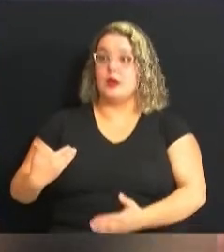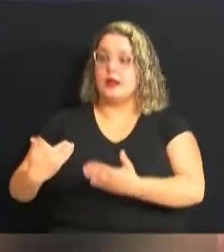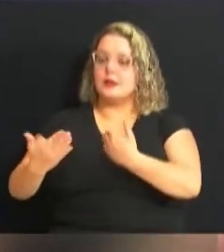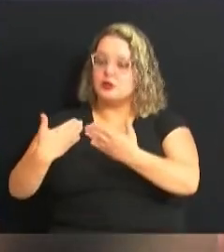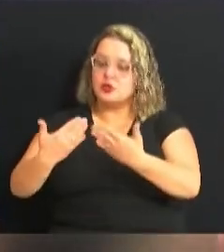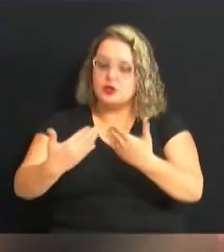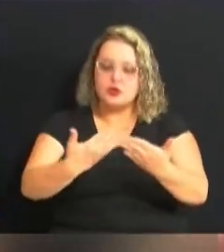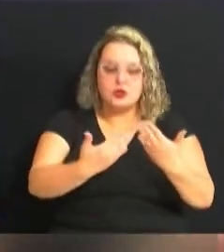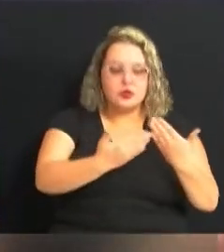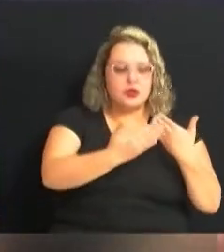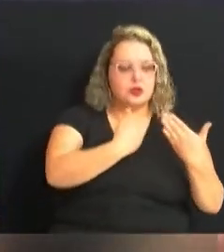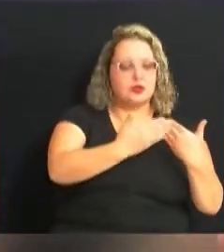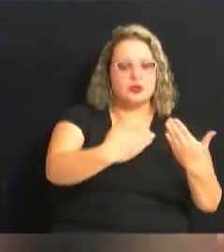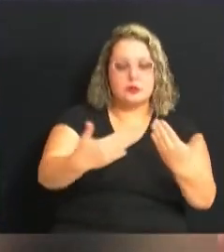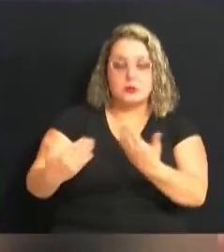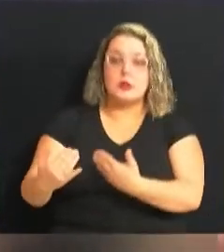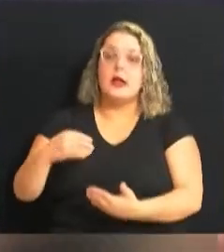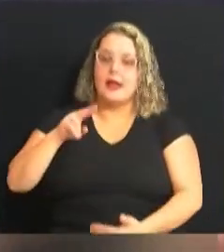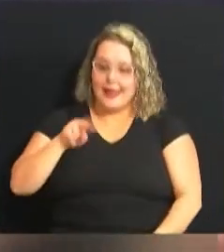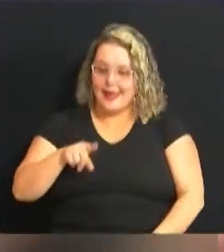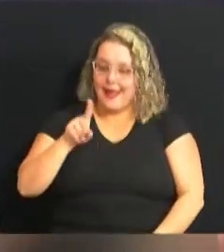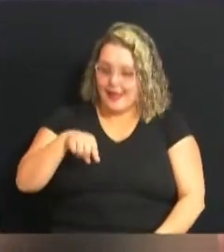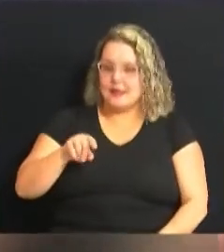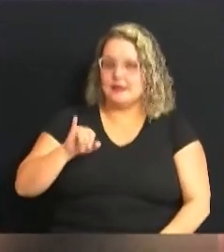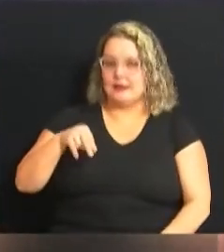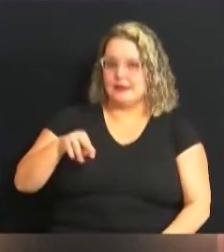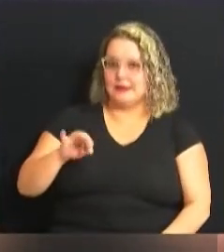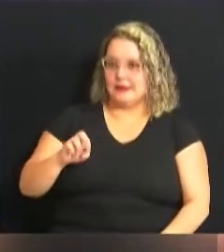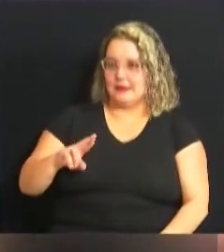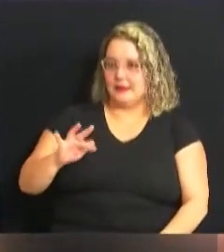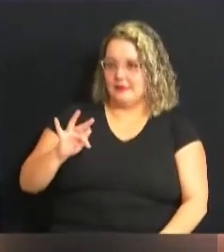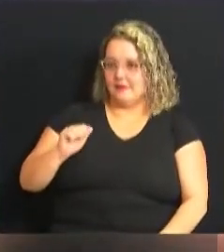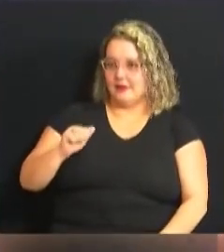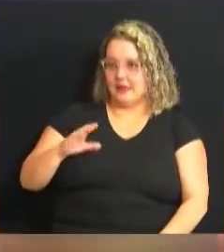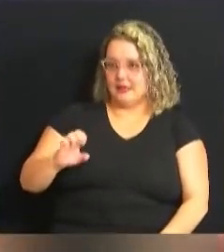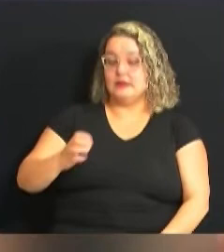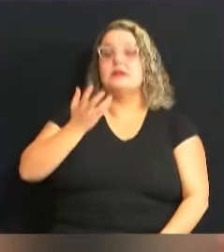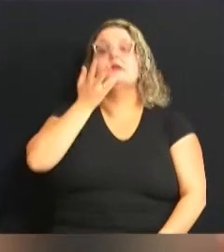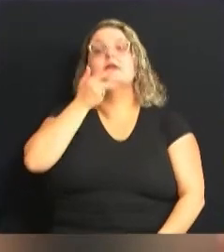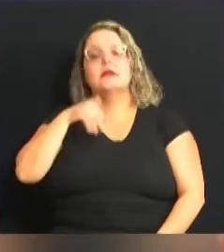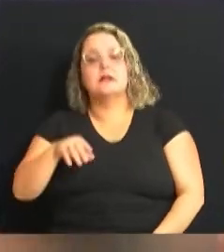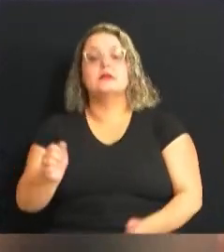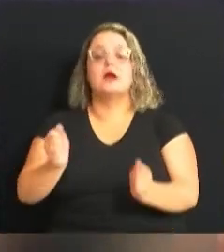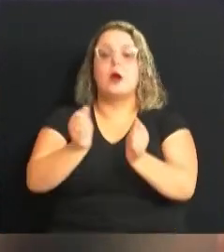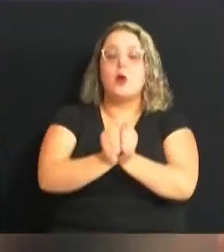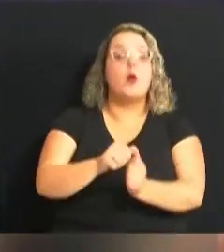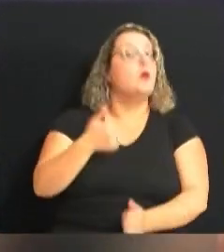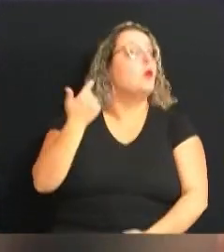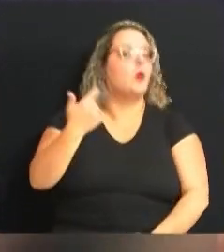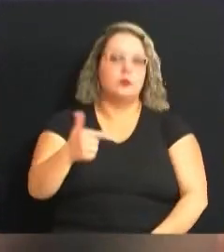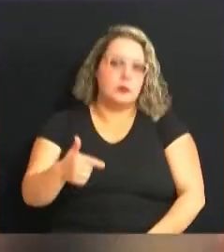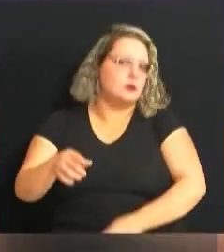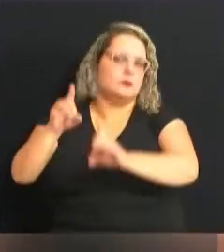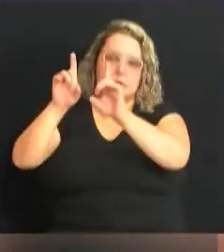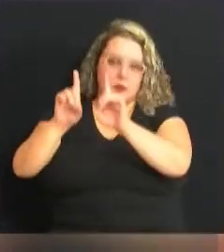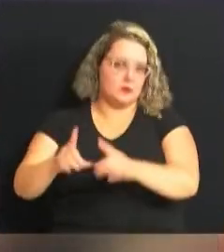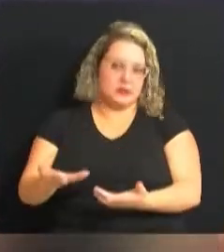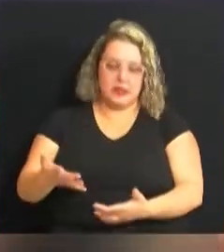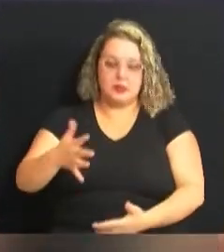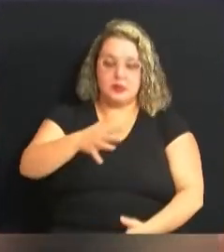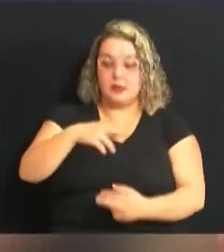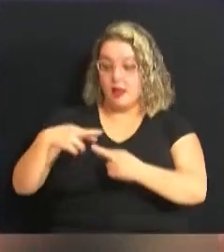que converse a interface da criança com ou sem deficiência na rede